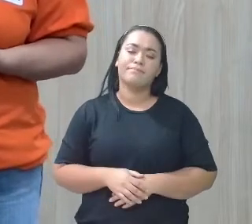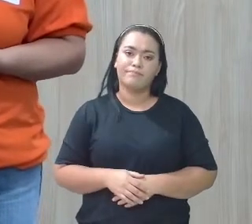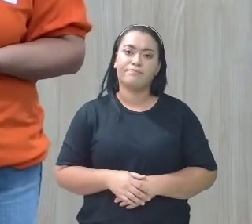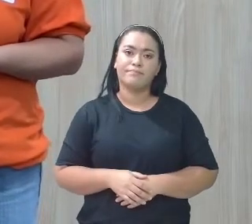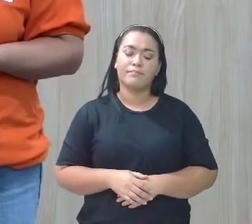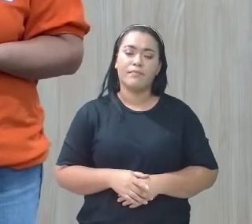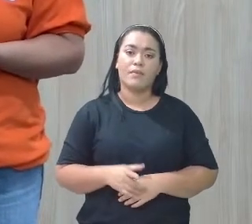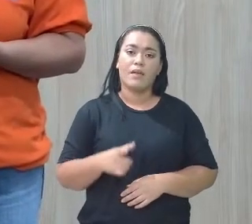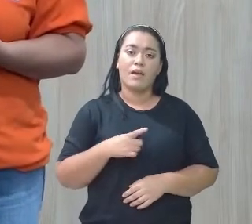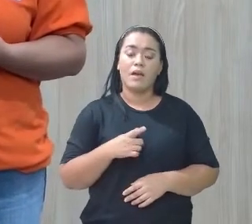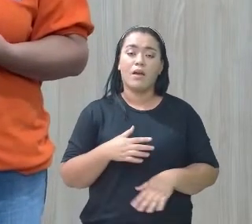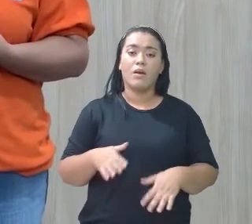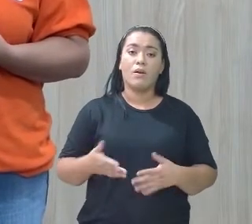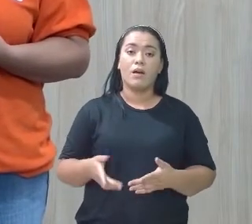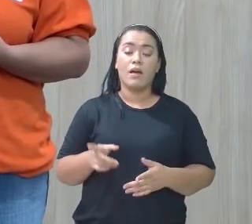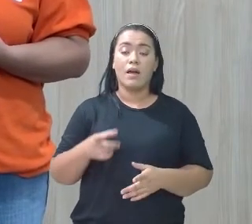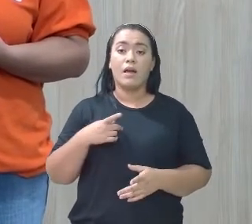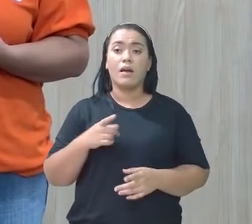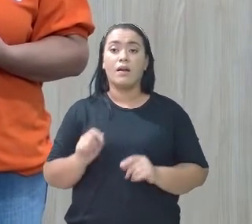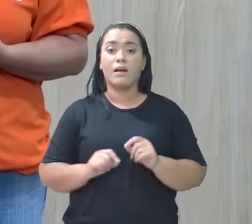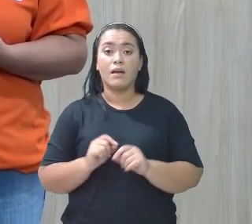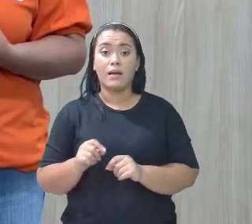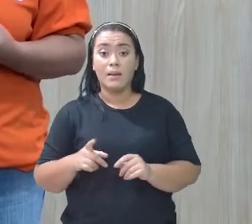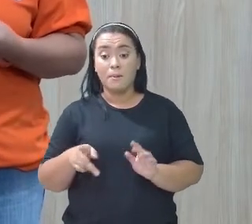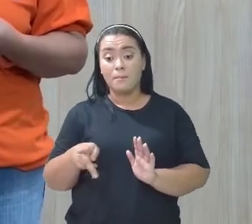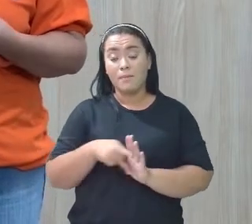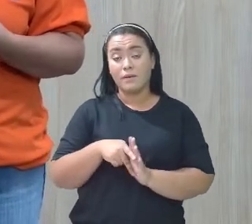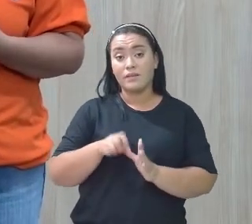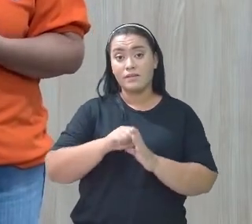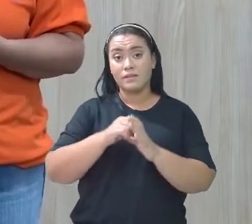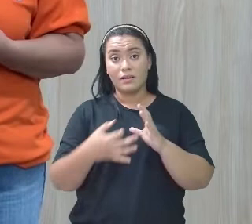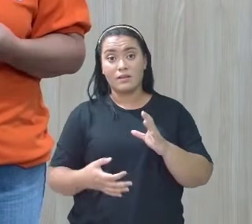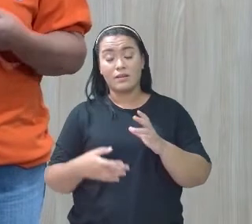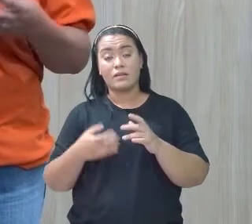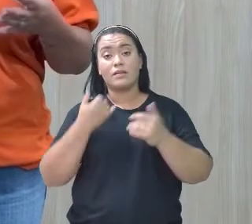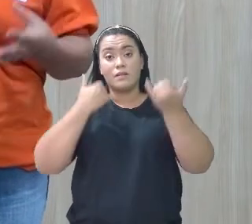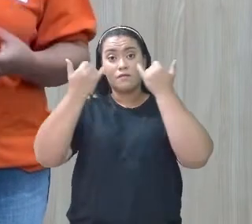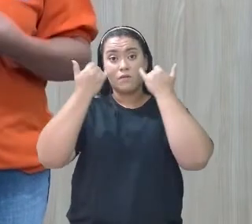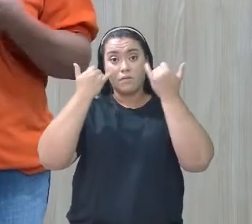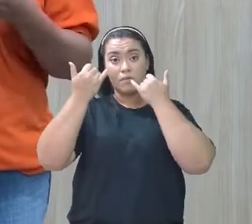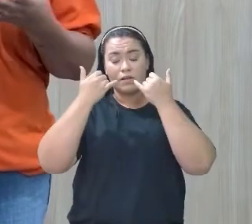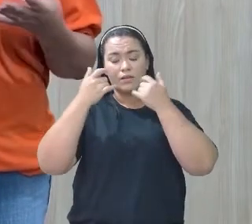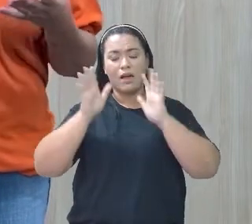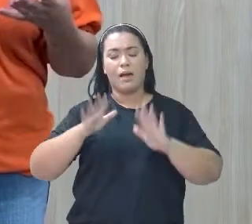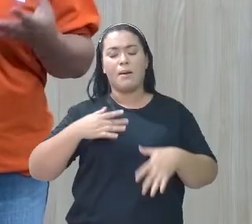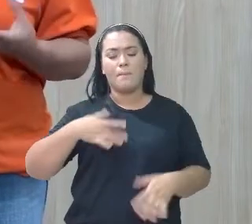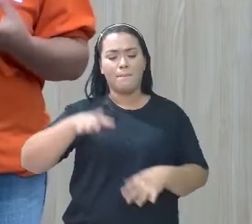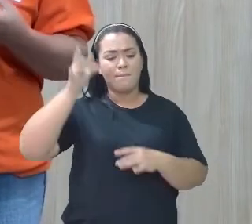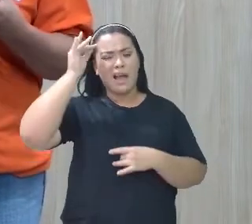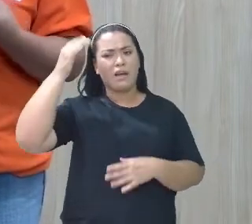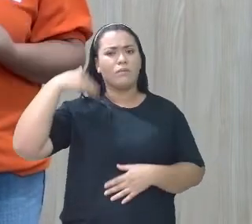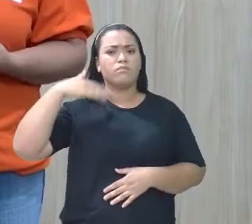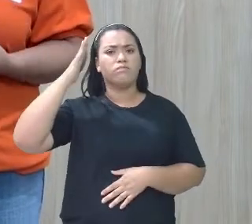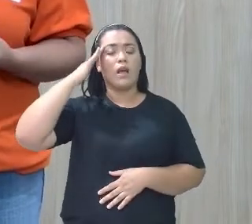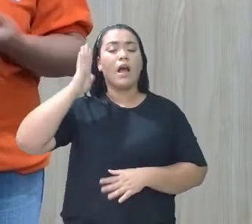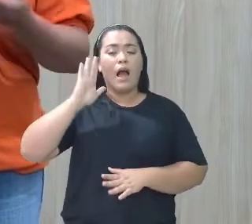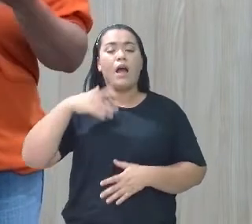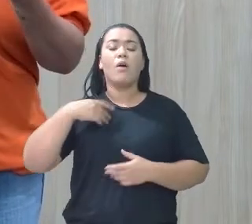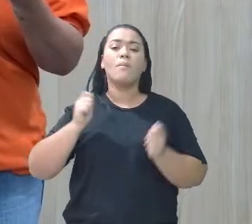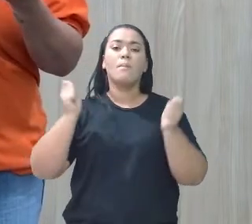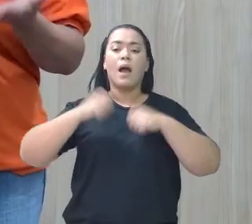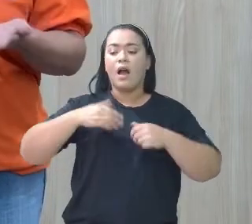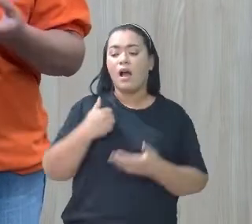apropriado, não é, dessas características, dessas informações, ele vá, sim, construir,